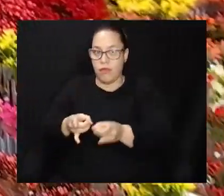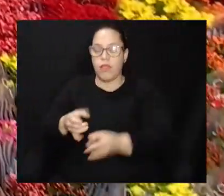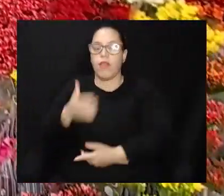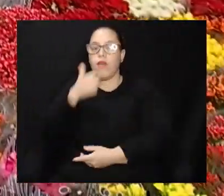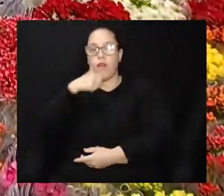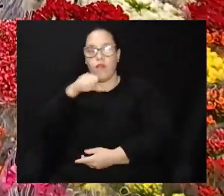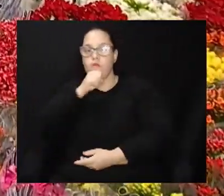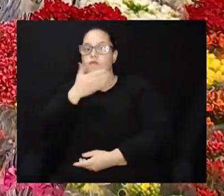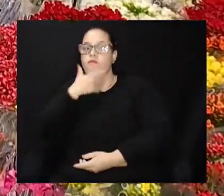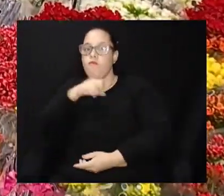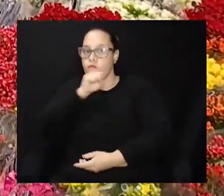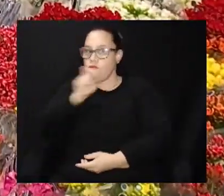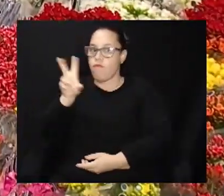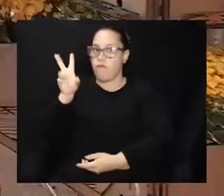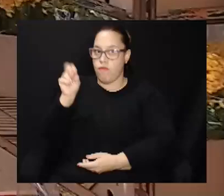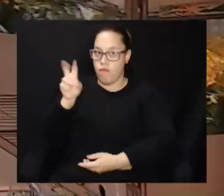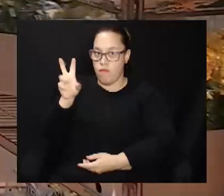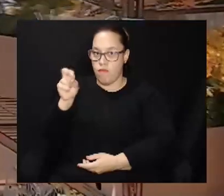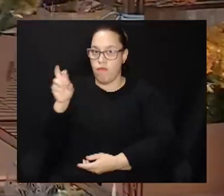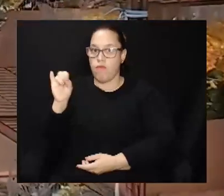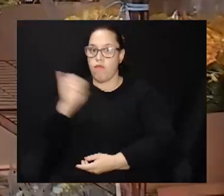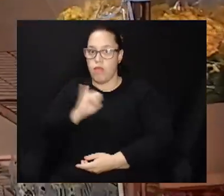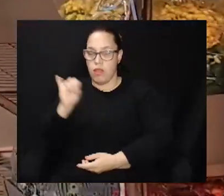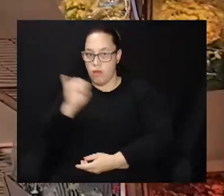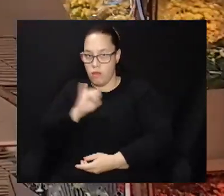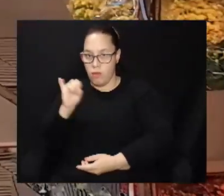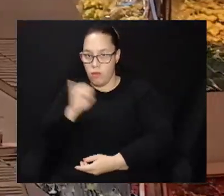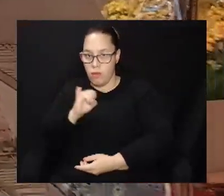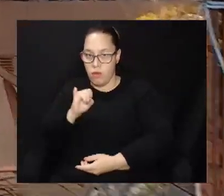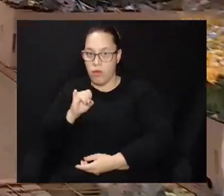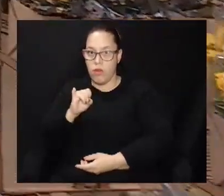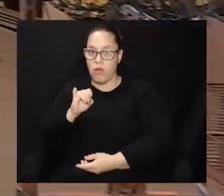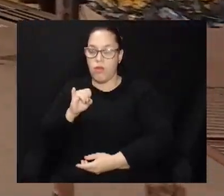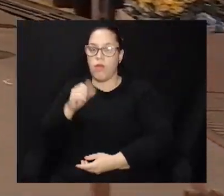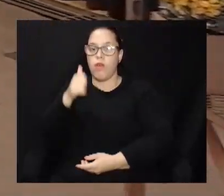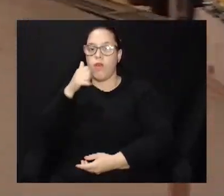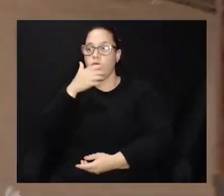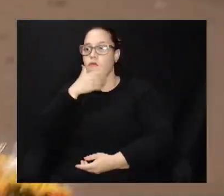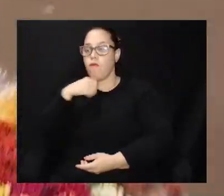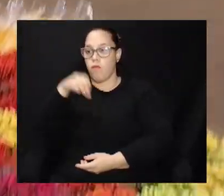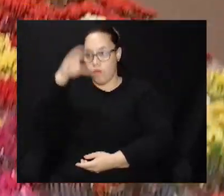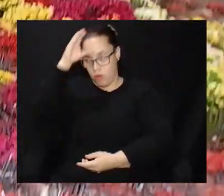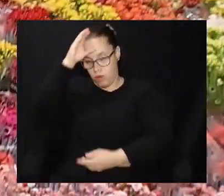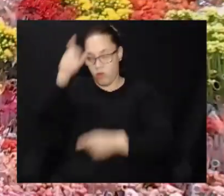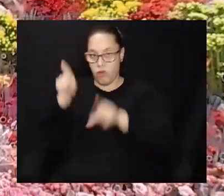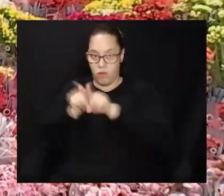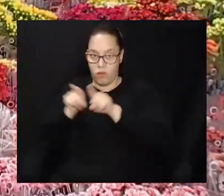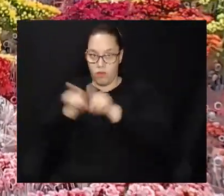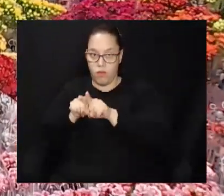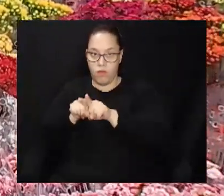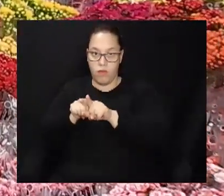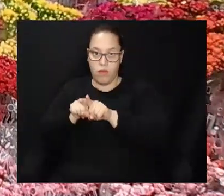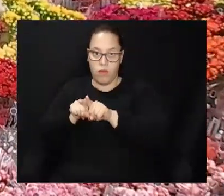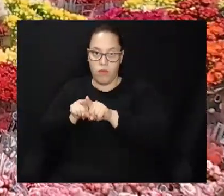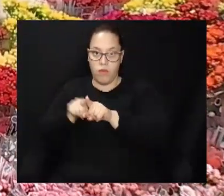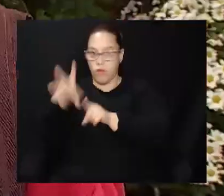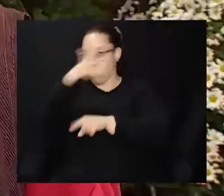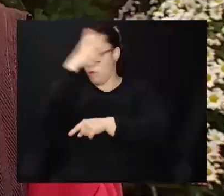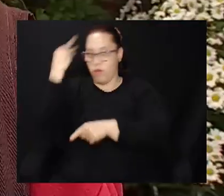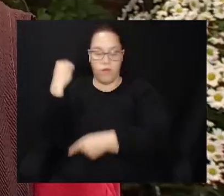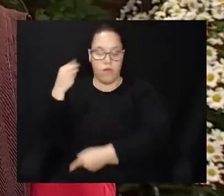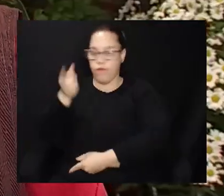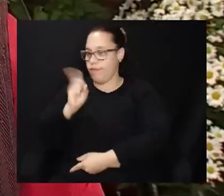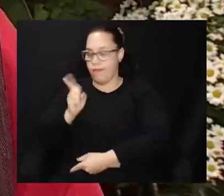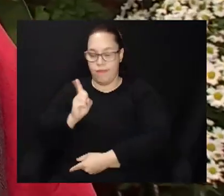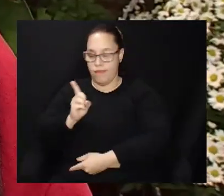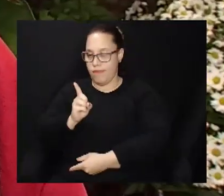avós e o meu irmão, e meus tios. E a gente procura não esquecer. Pelo menos nessas datas,